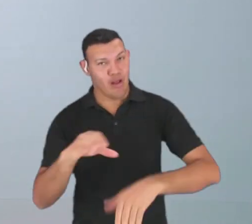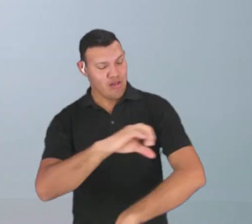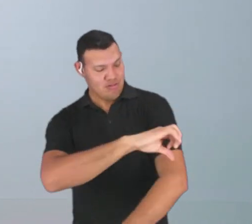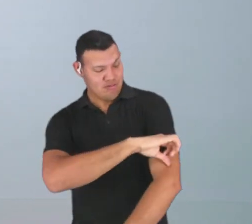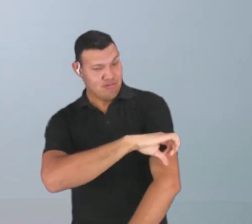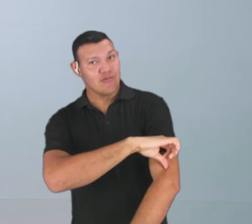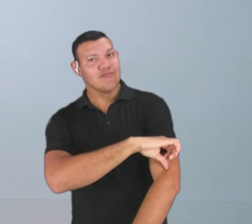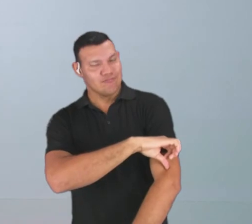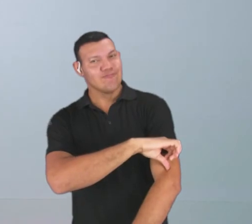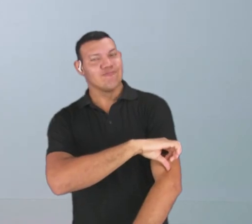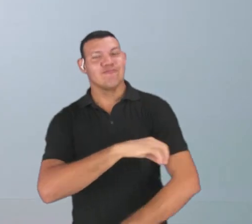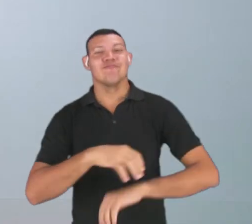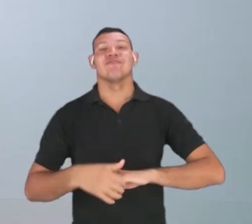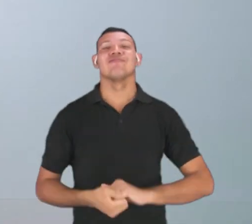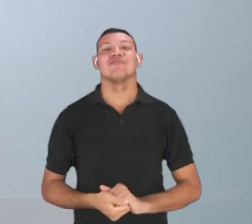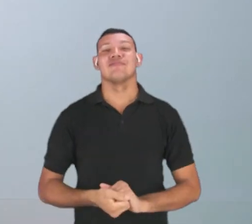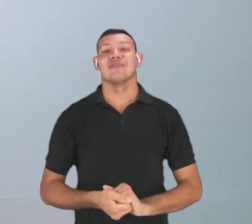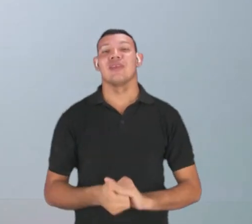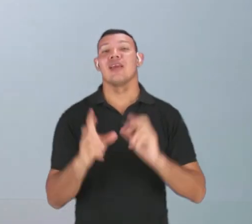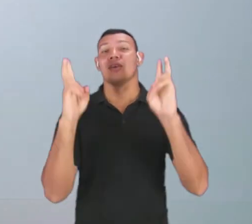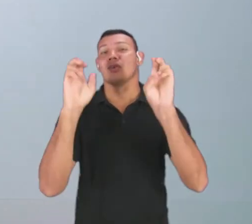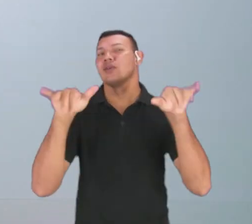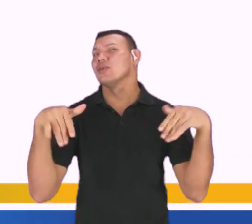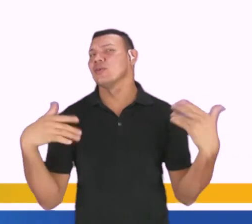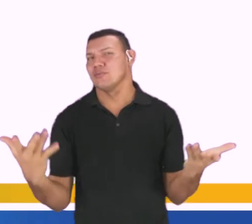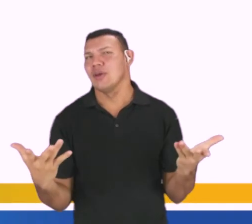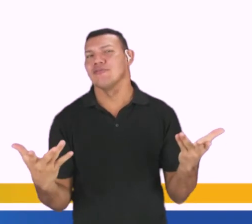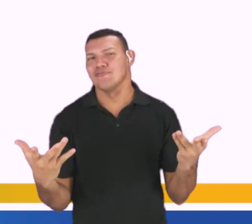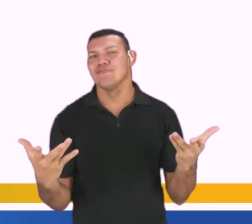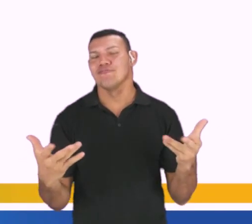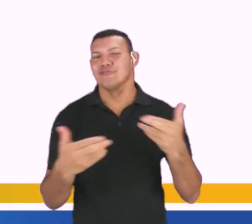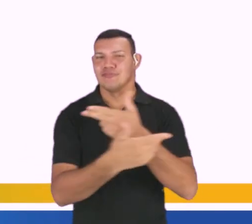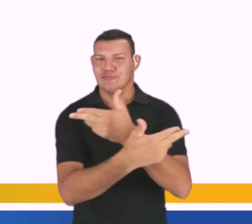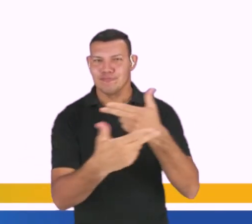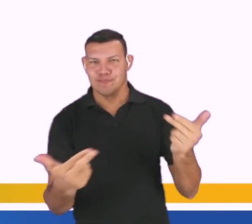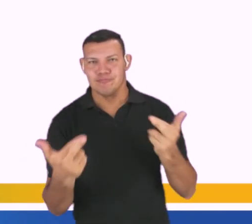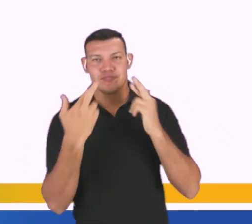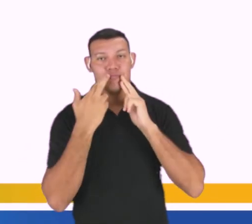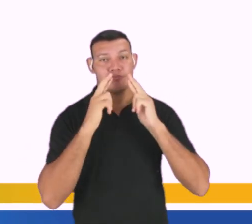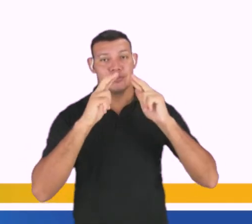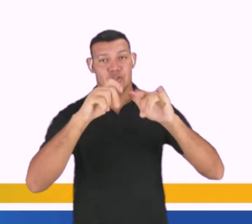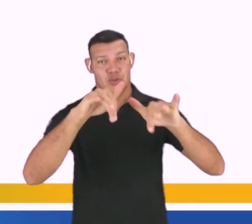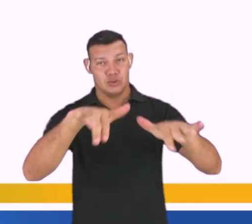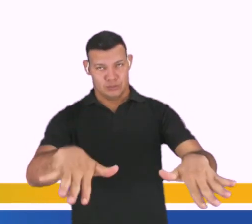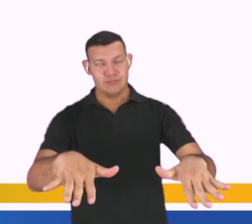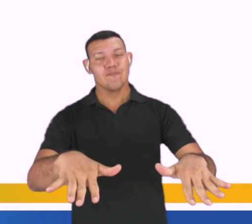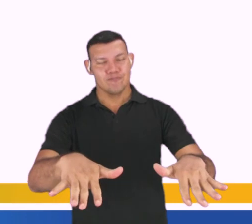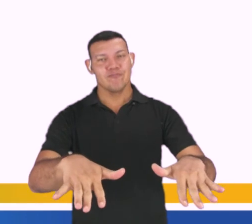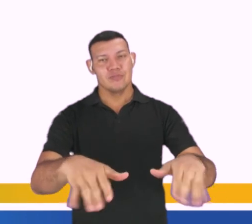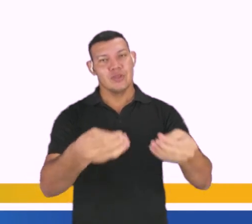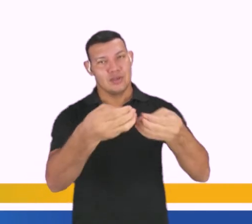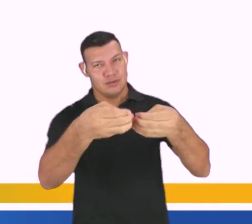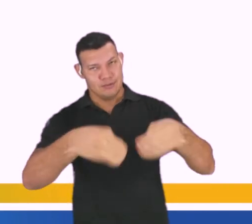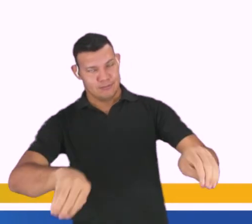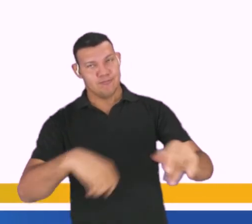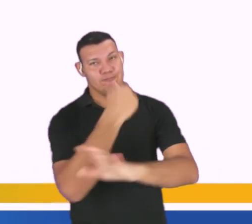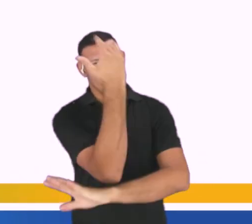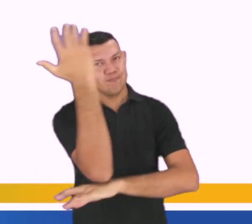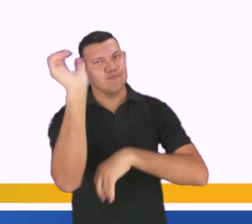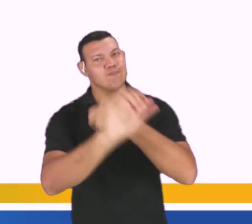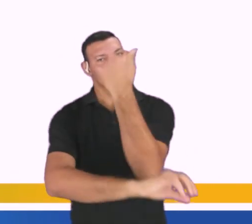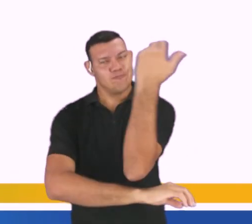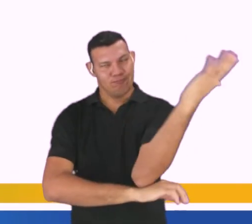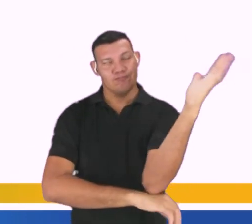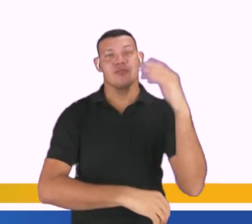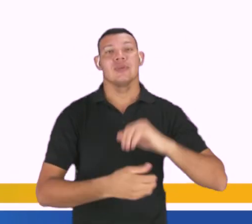ensino fundamental. E a nossa temática é recursos naturais e impactos ambientais decorrente disso.